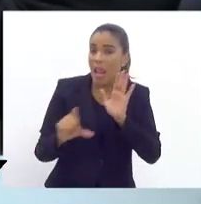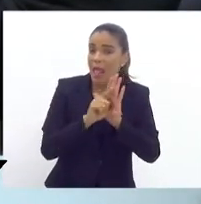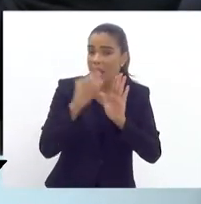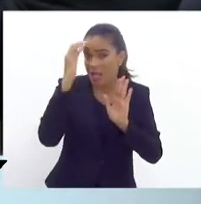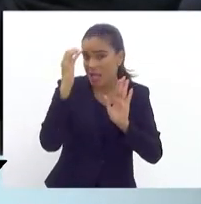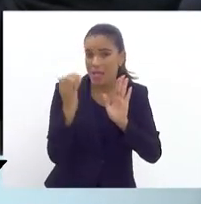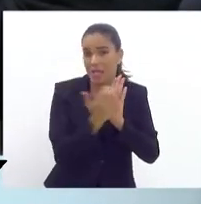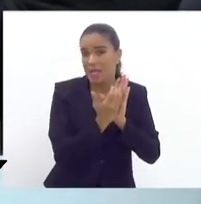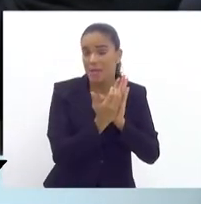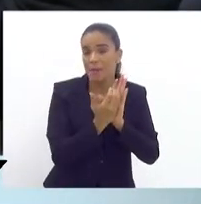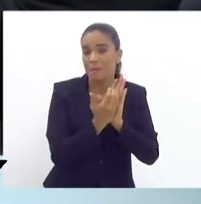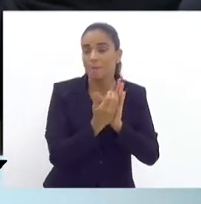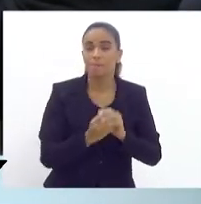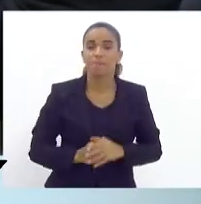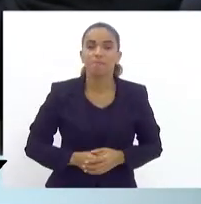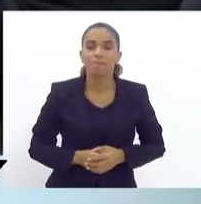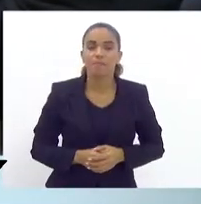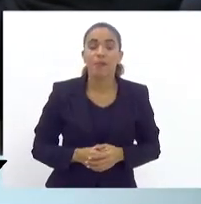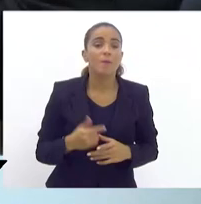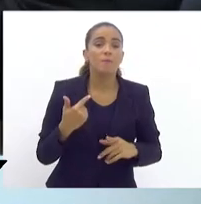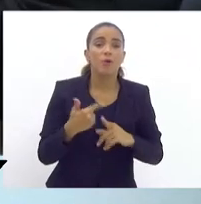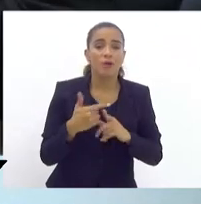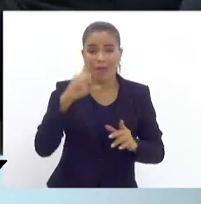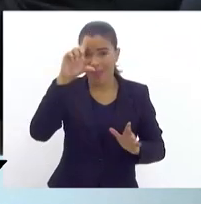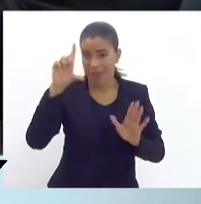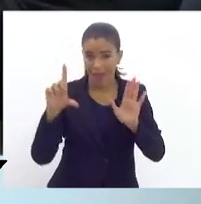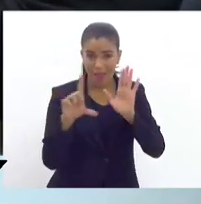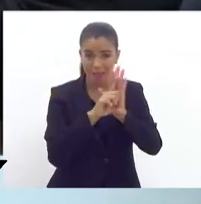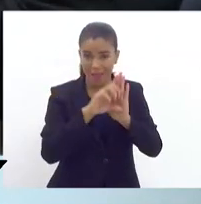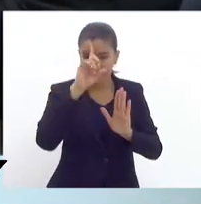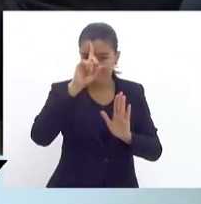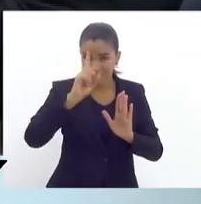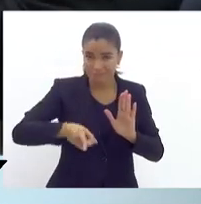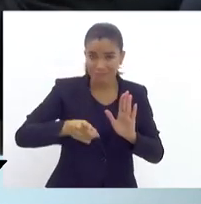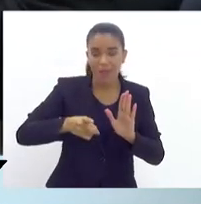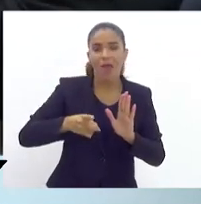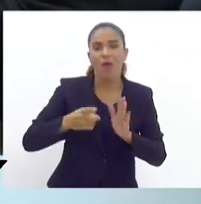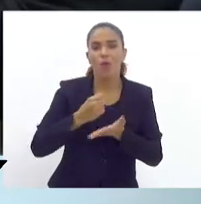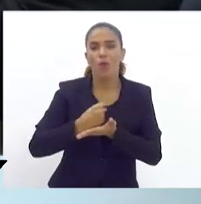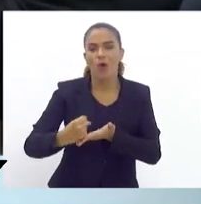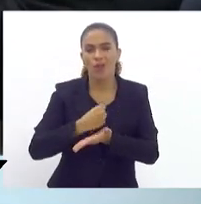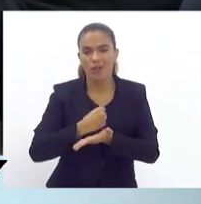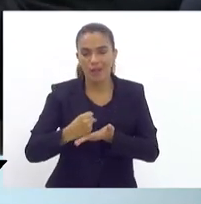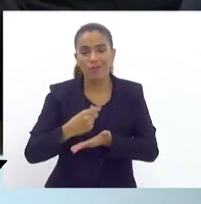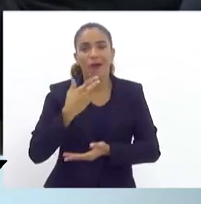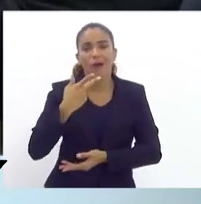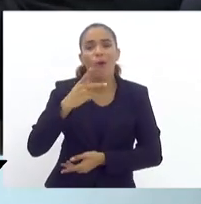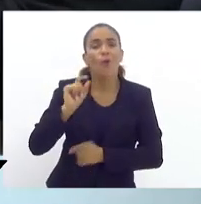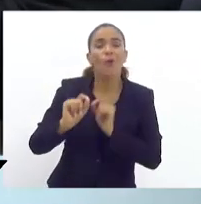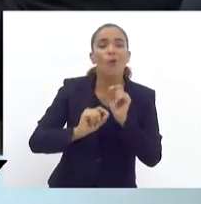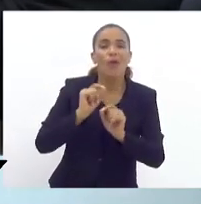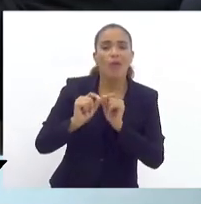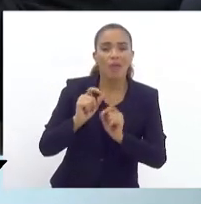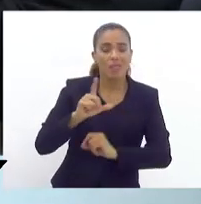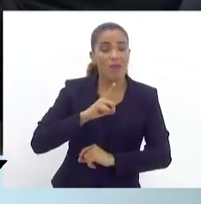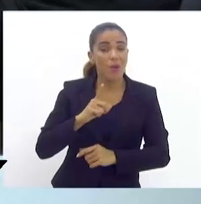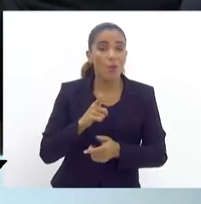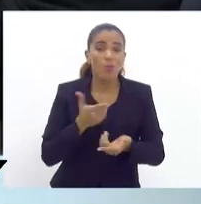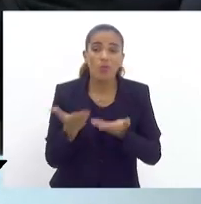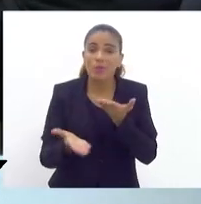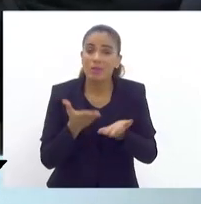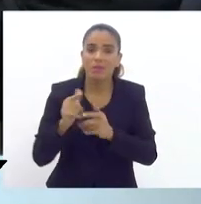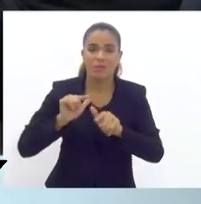legalidade, uma vez que a lei que rege as concessões prevê o serviço